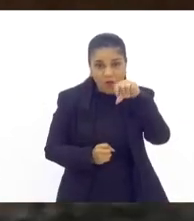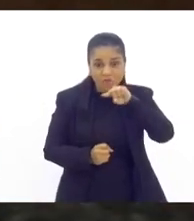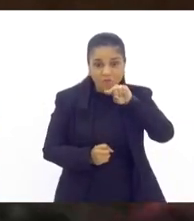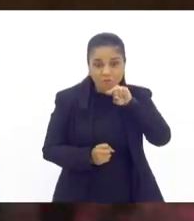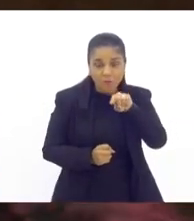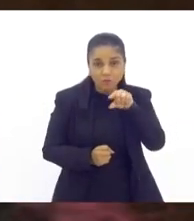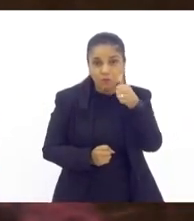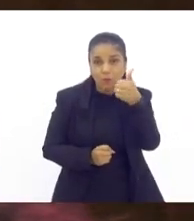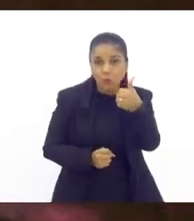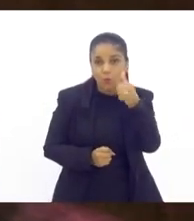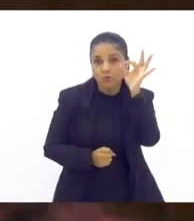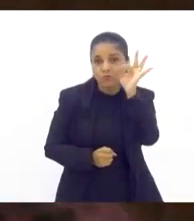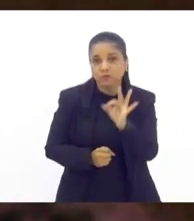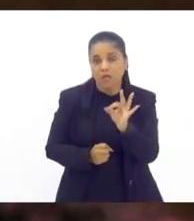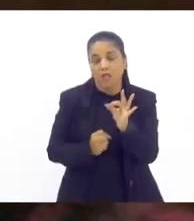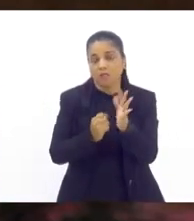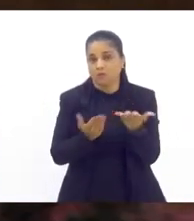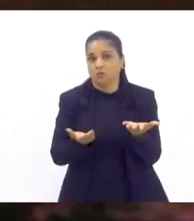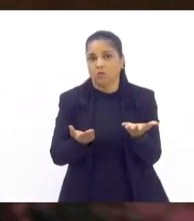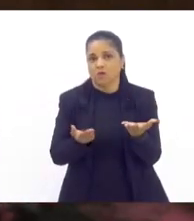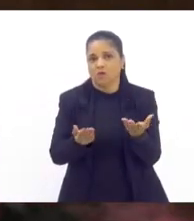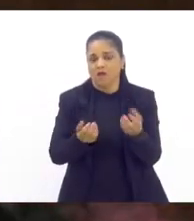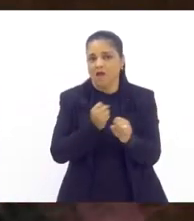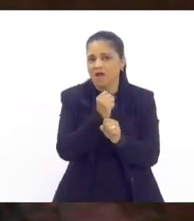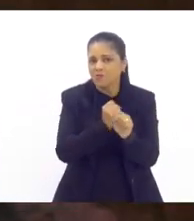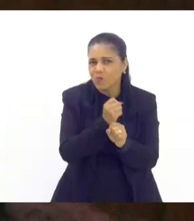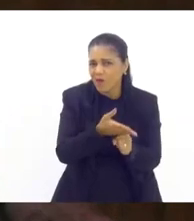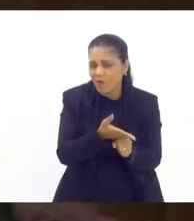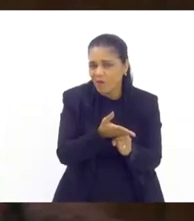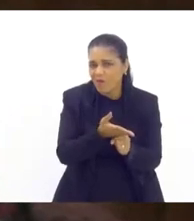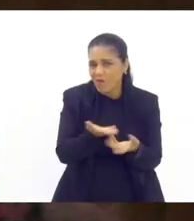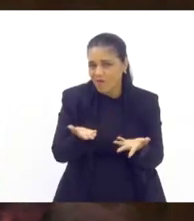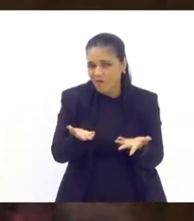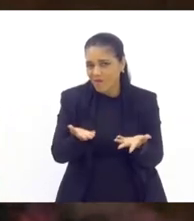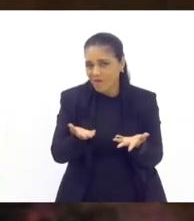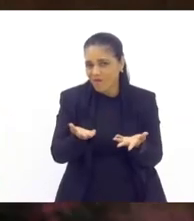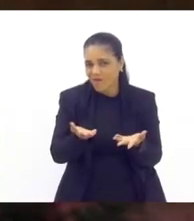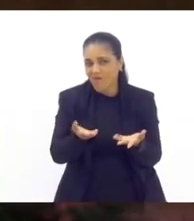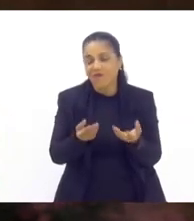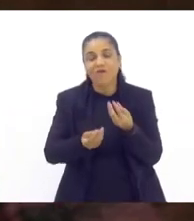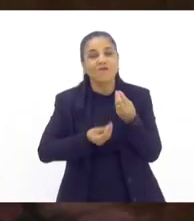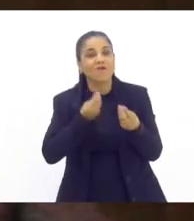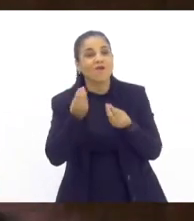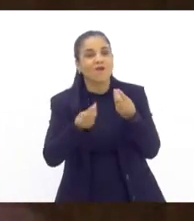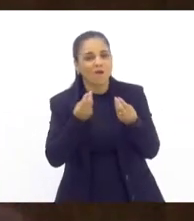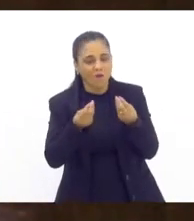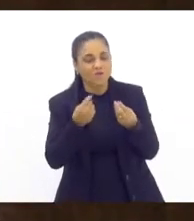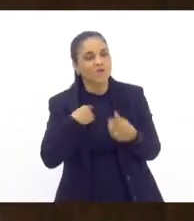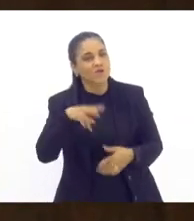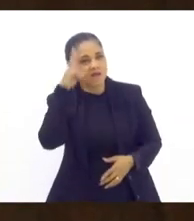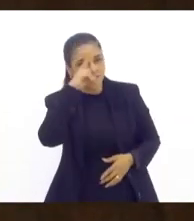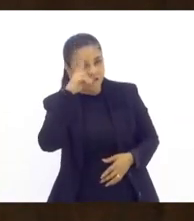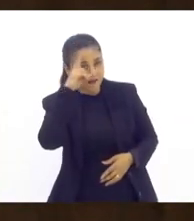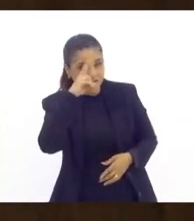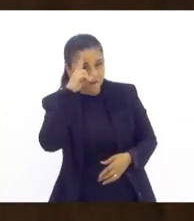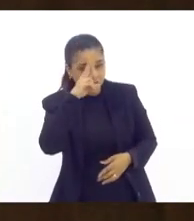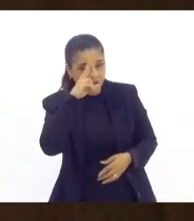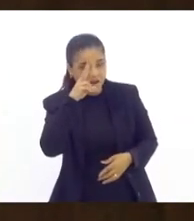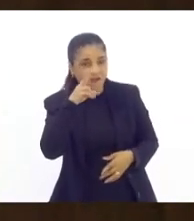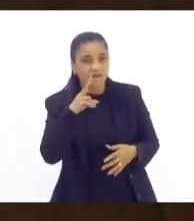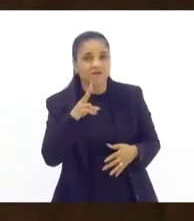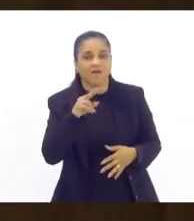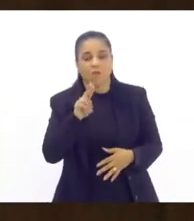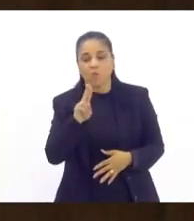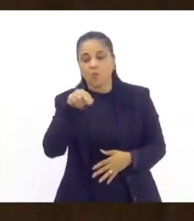9,1%. E aí eu queria lembrar que, apesar da União discordar da política